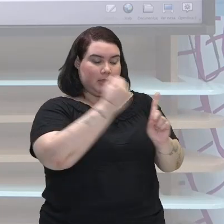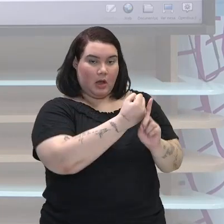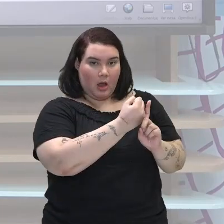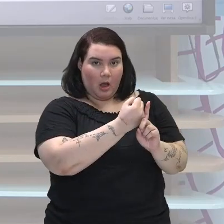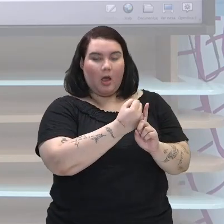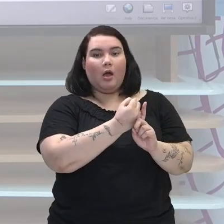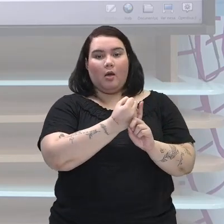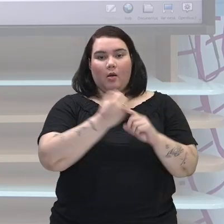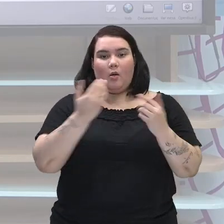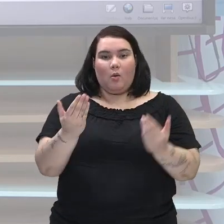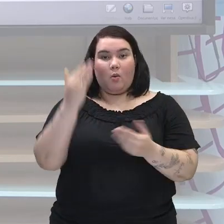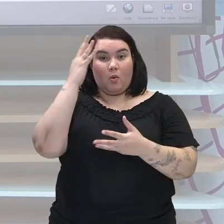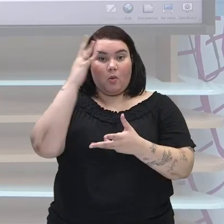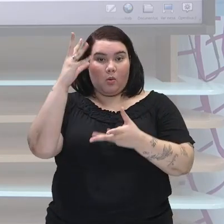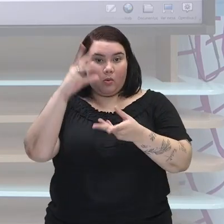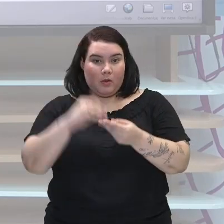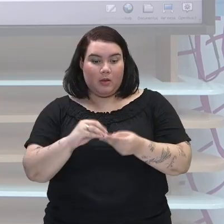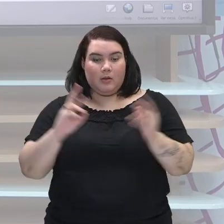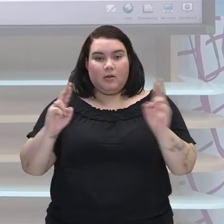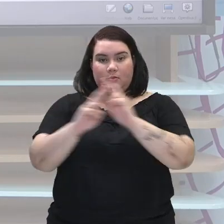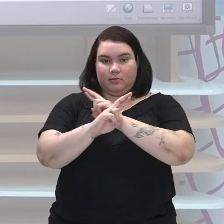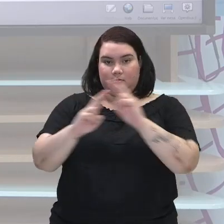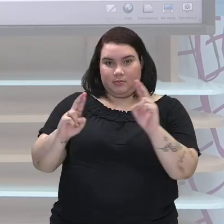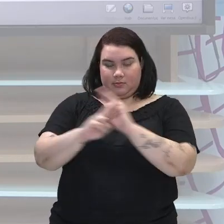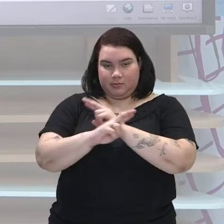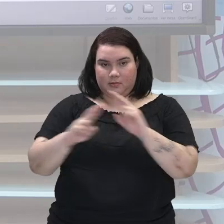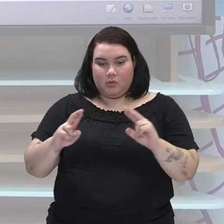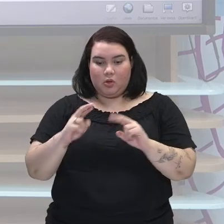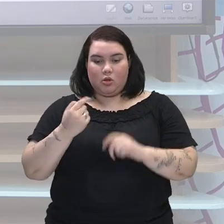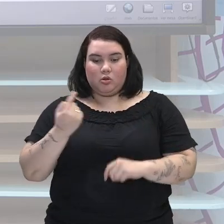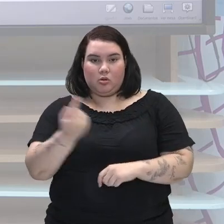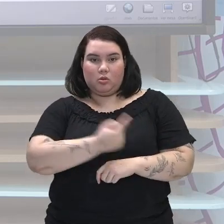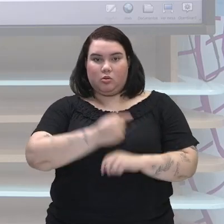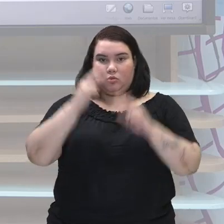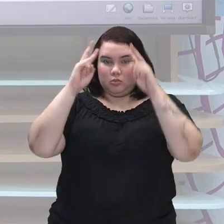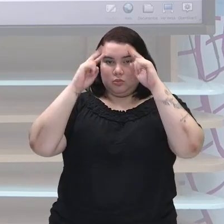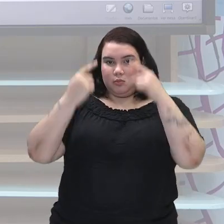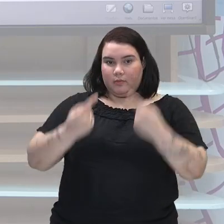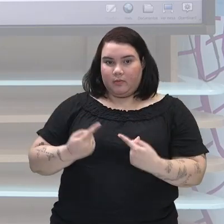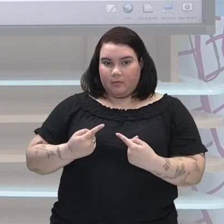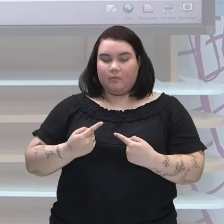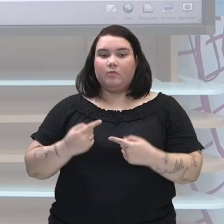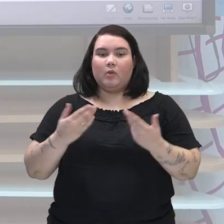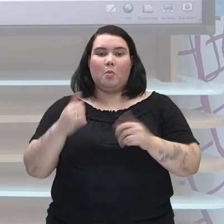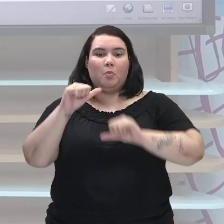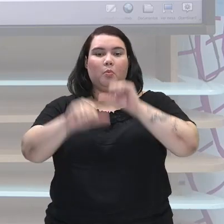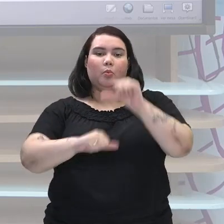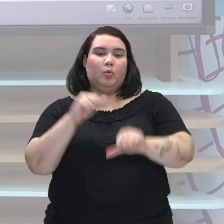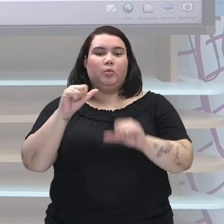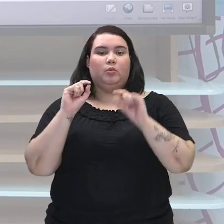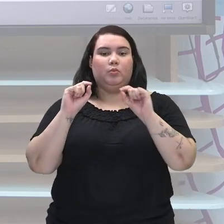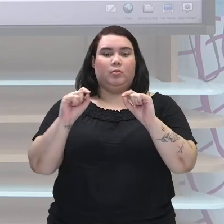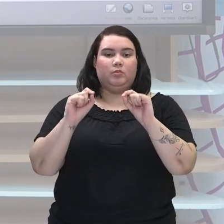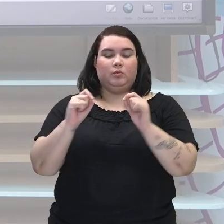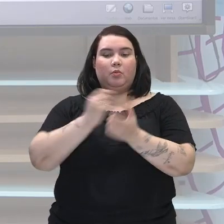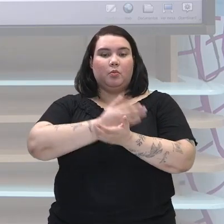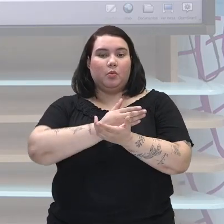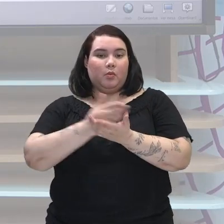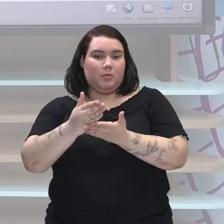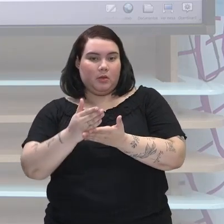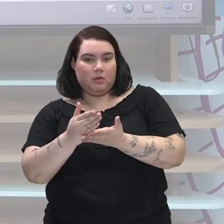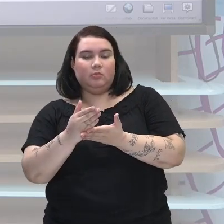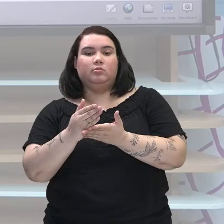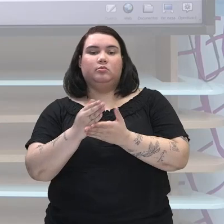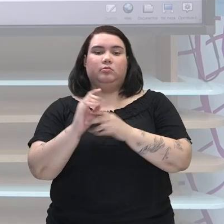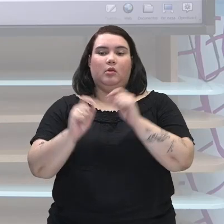e compreensão da relação entre nós humanos, isso muda, né, e começa